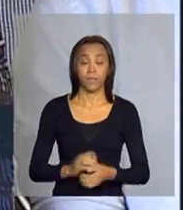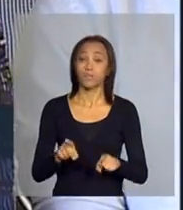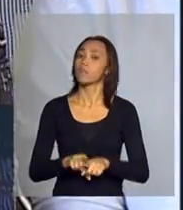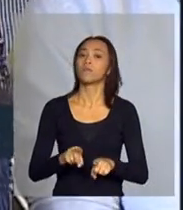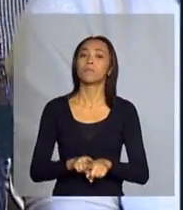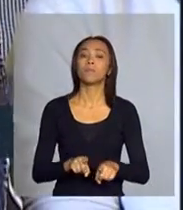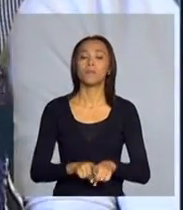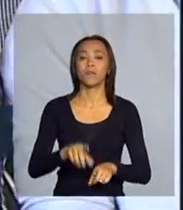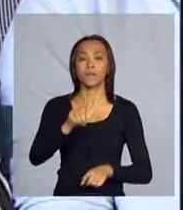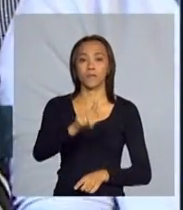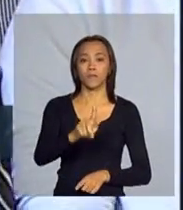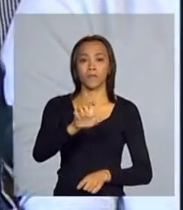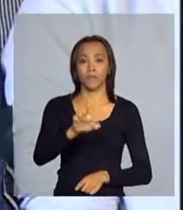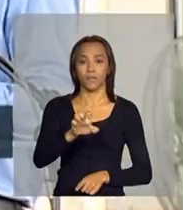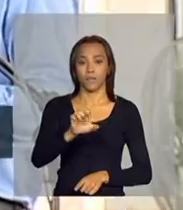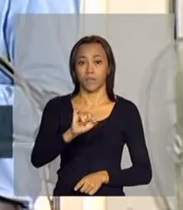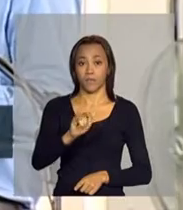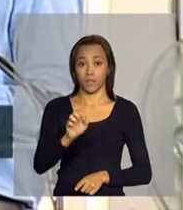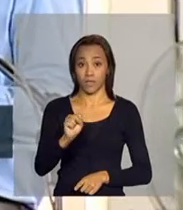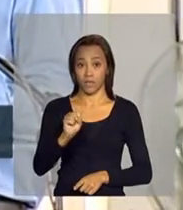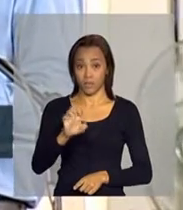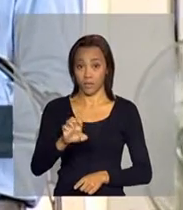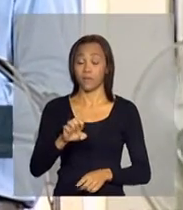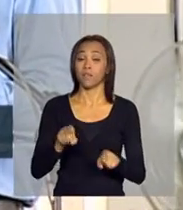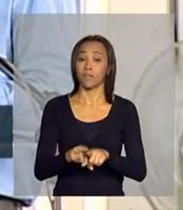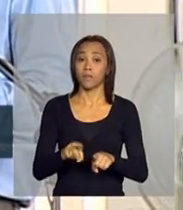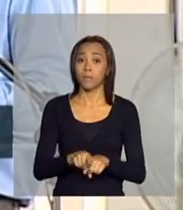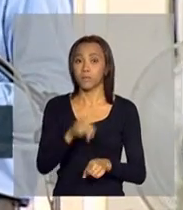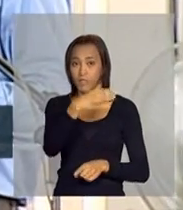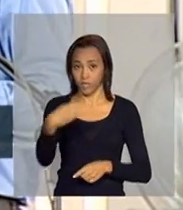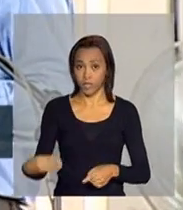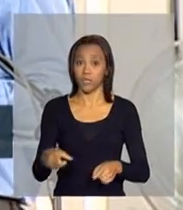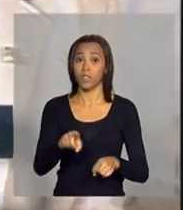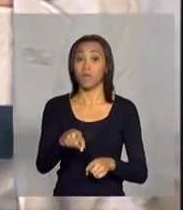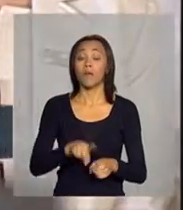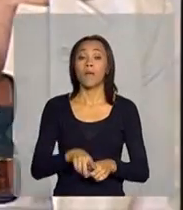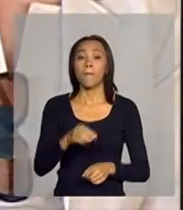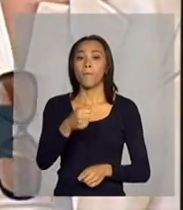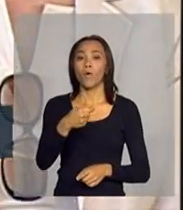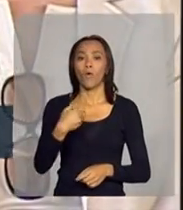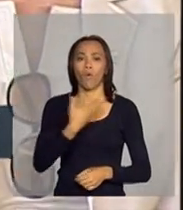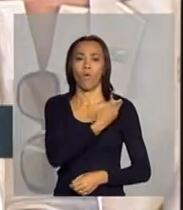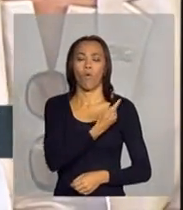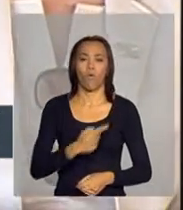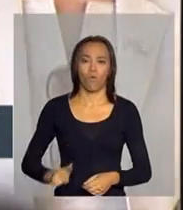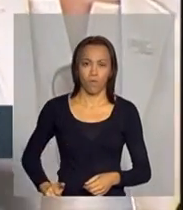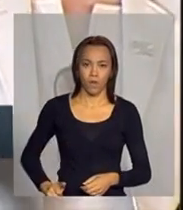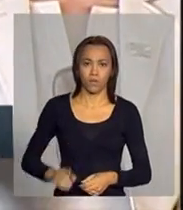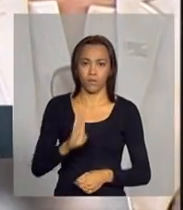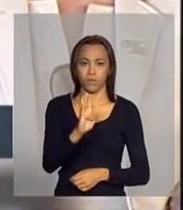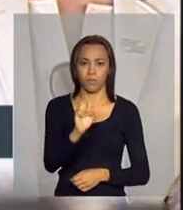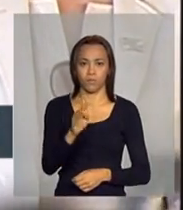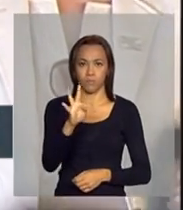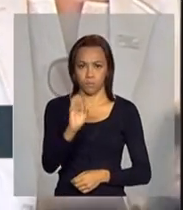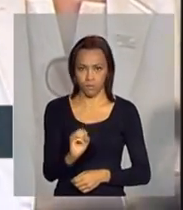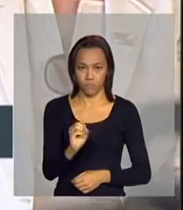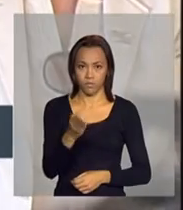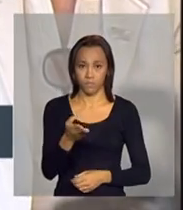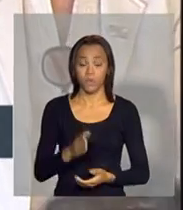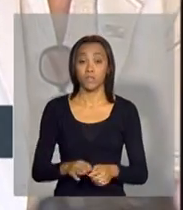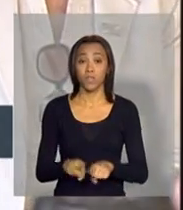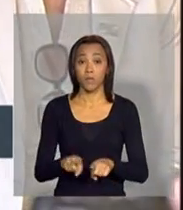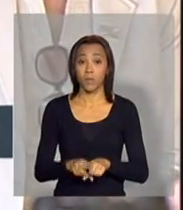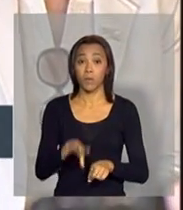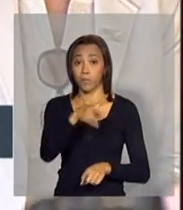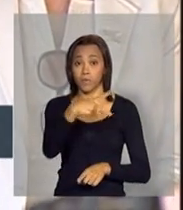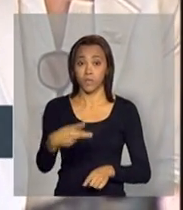Gleisi Hoffmann, ministra, governador Beto Rich e Dilvo Grolli, nosso presidente